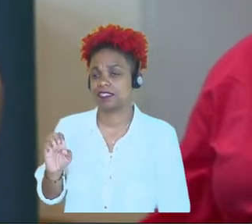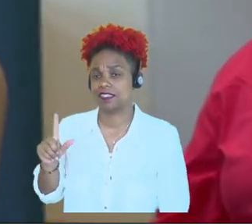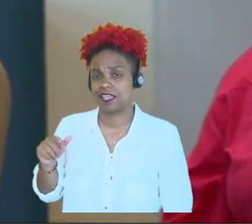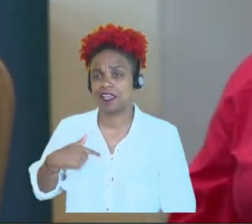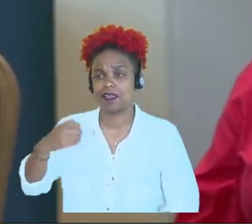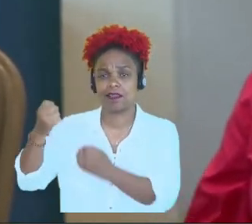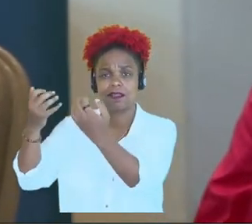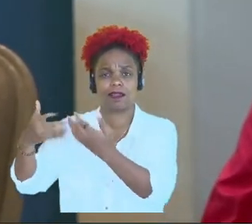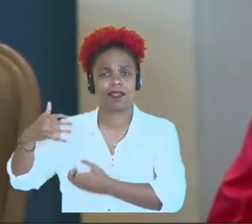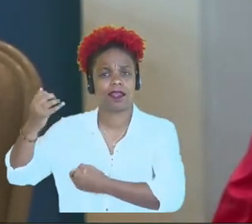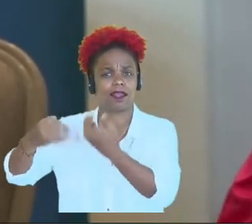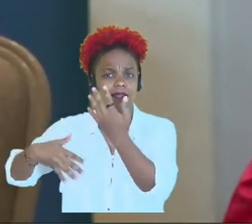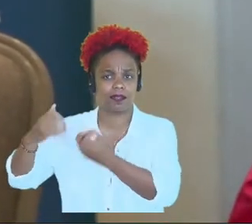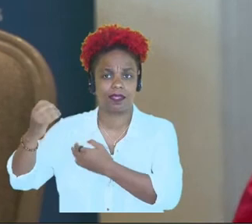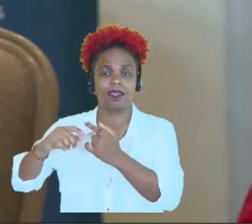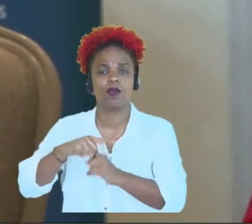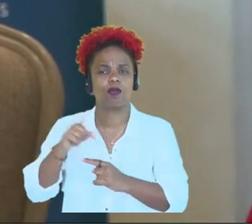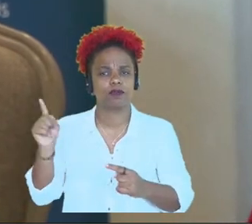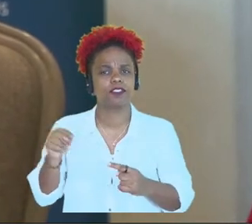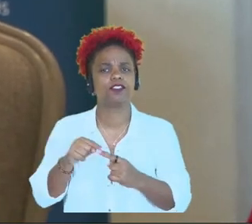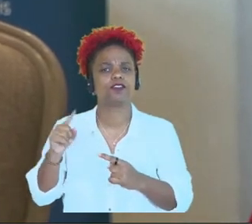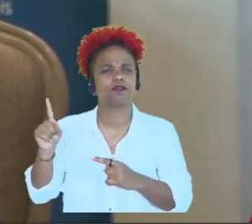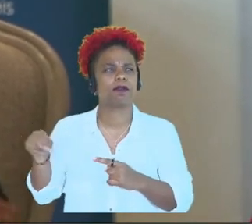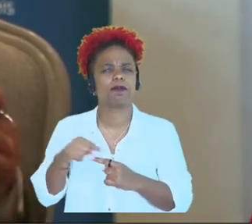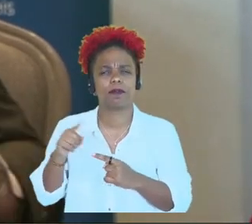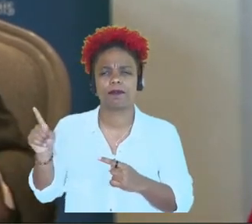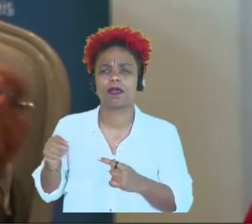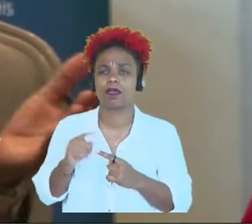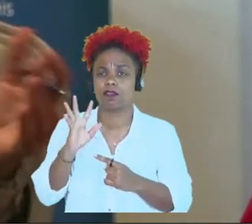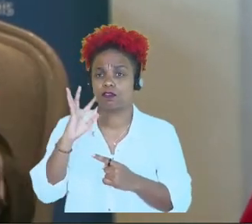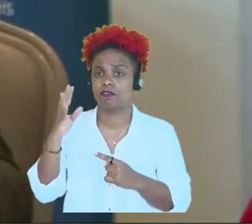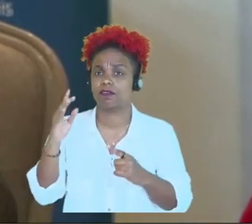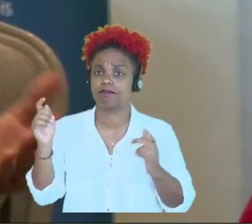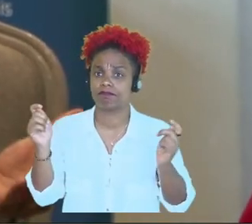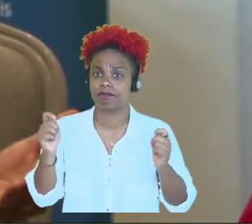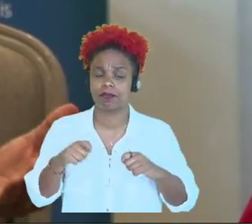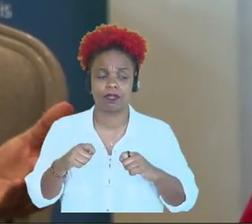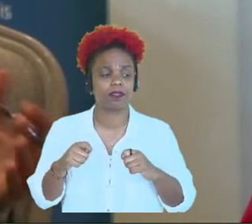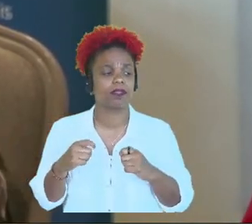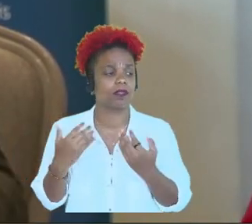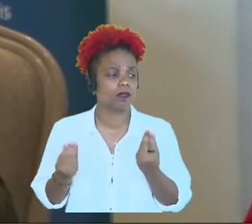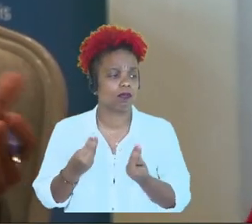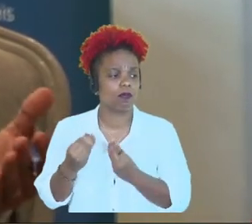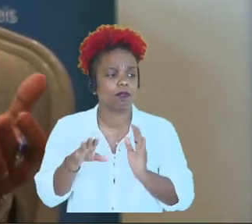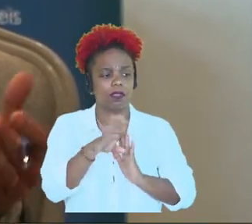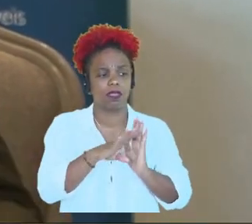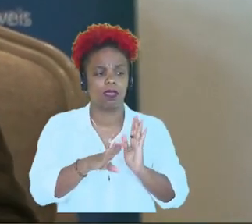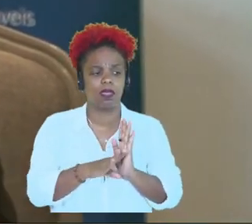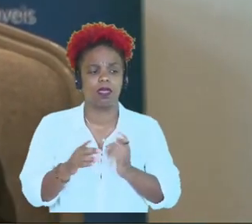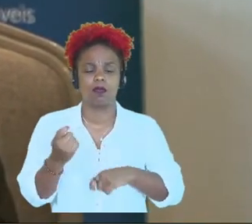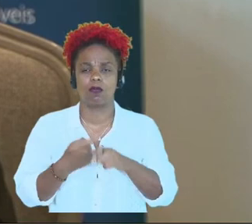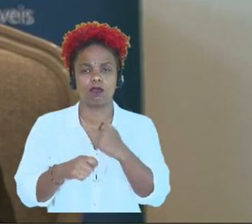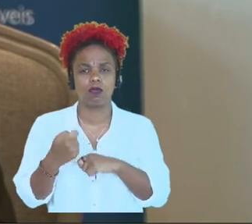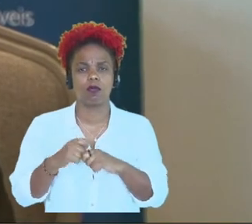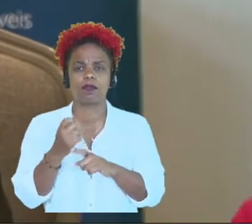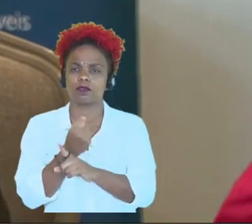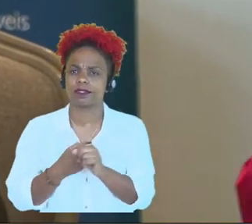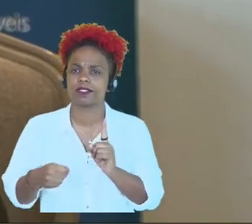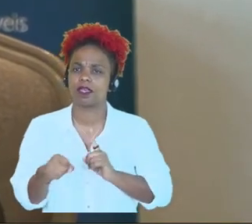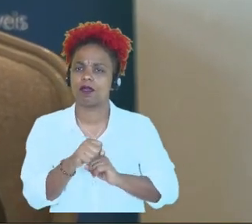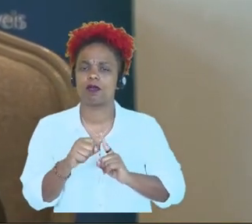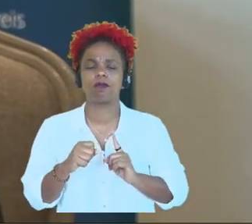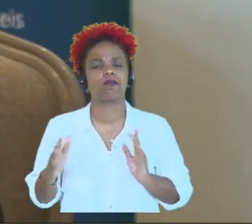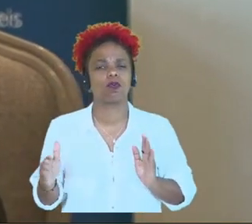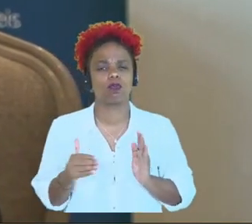traz as questões objetivas que vão ter que ser resolvidas, né? E essa combinação da agenda econômica e da agenda social Gostei dessa última